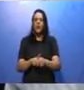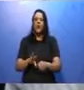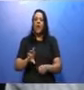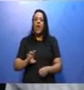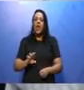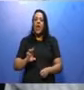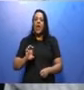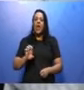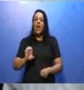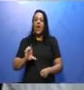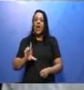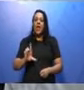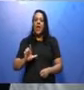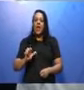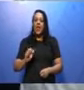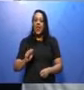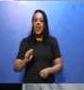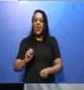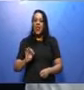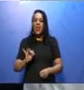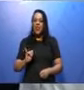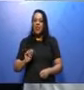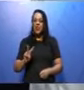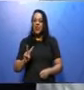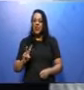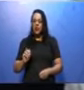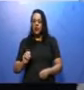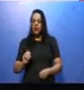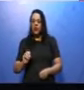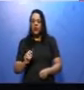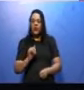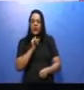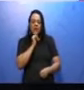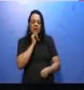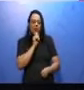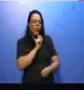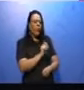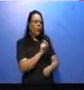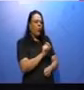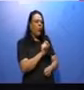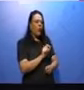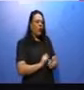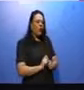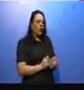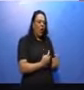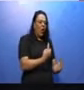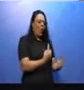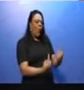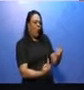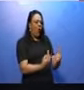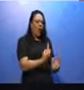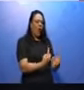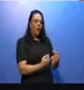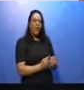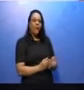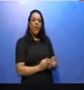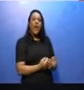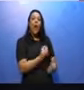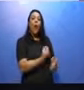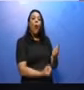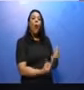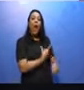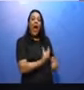oração subordinada, ela pode vir introduzida pelo que, o qual, os quais, as quais, também